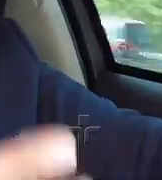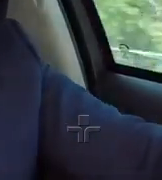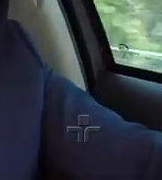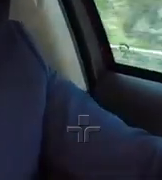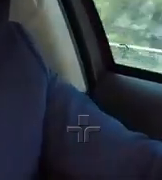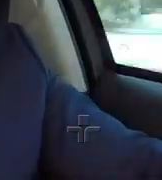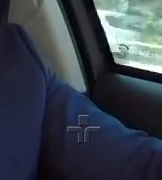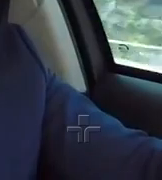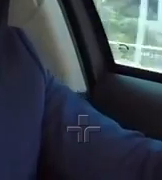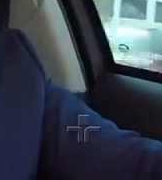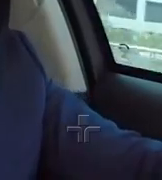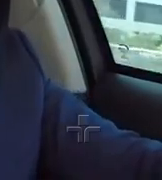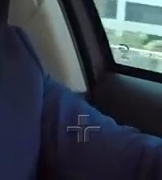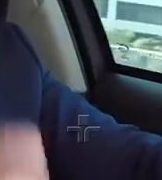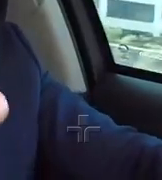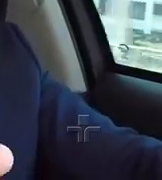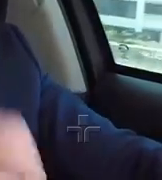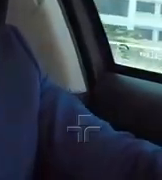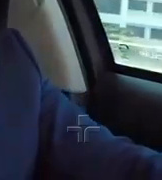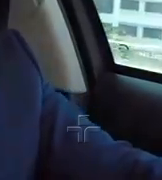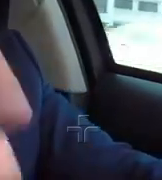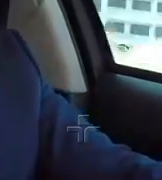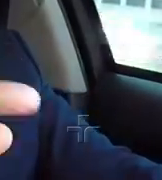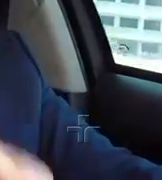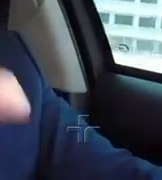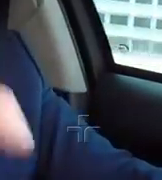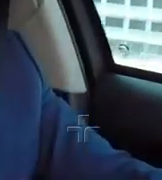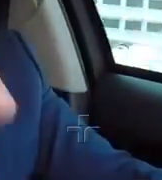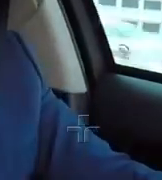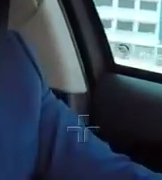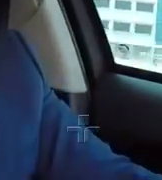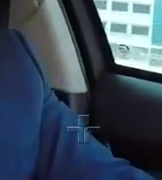clima extremamente descontraído. Inscreva-se então em